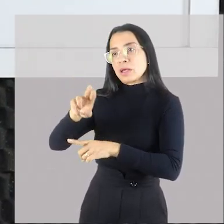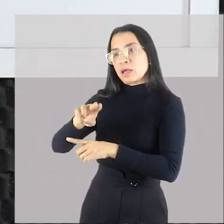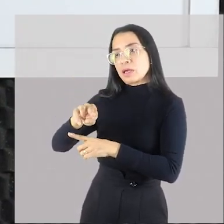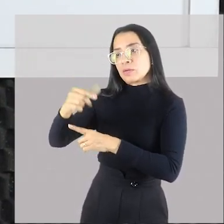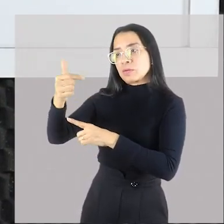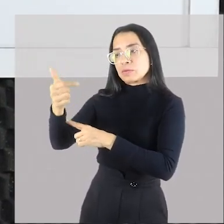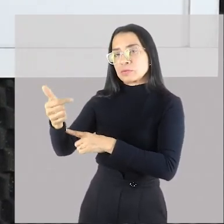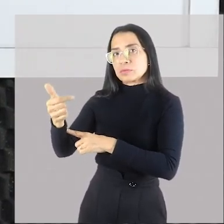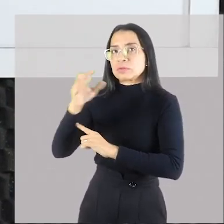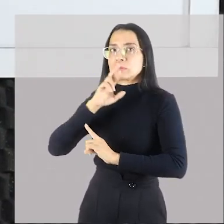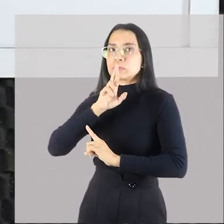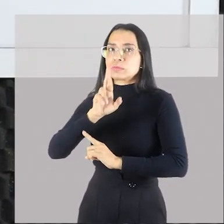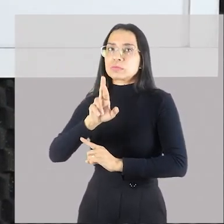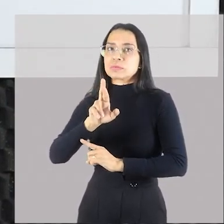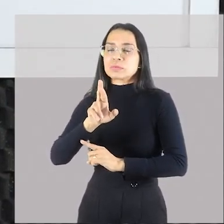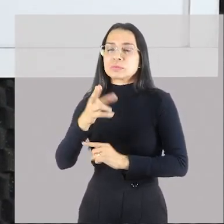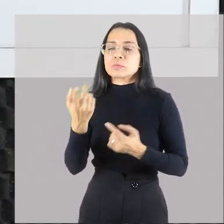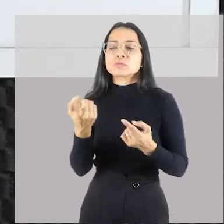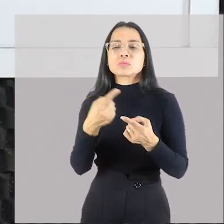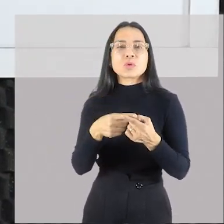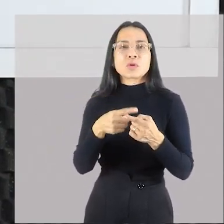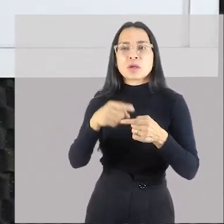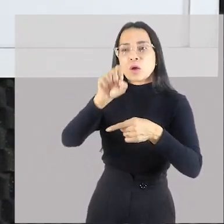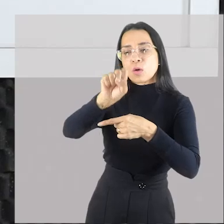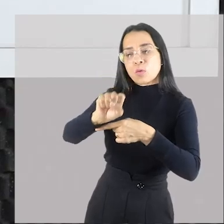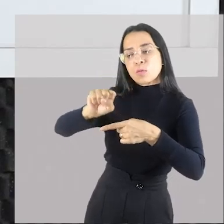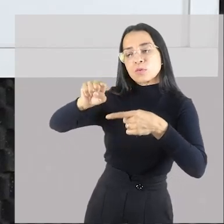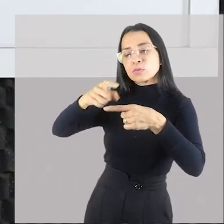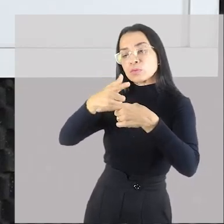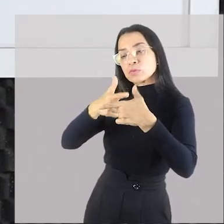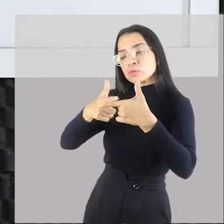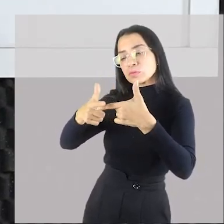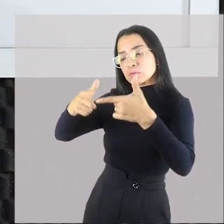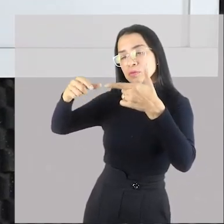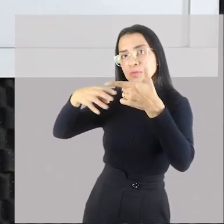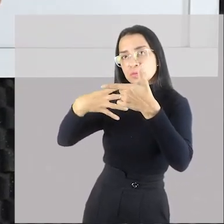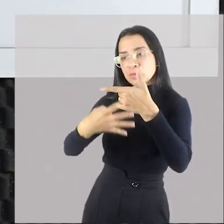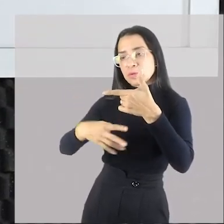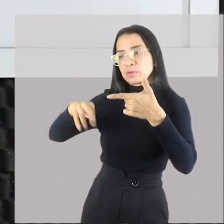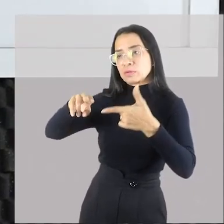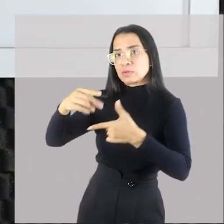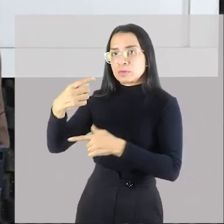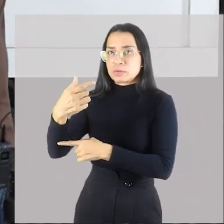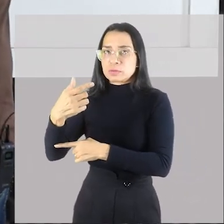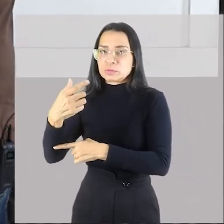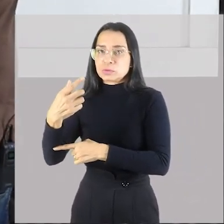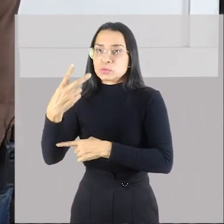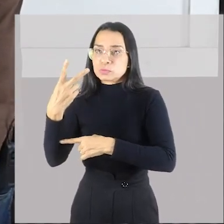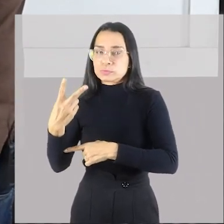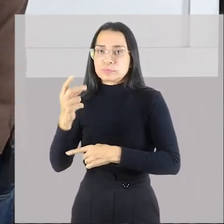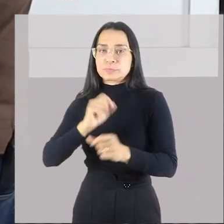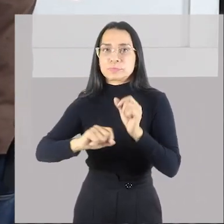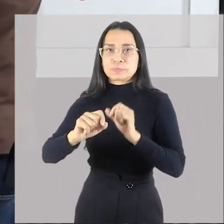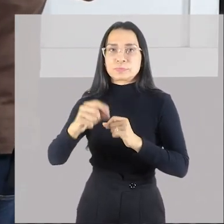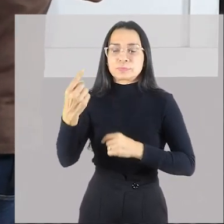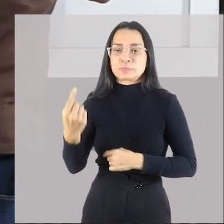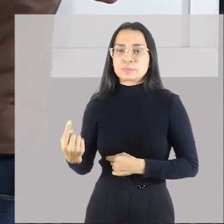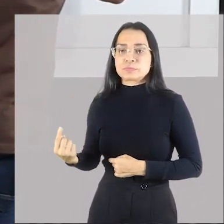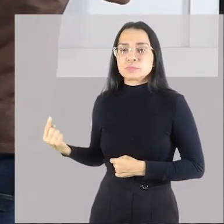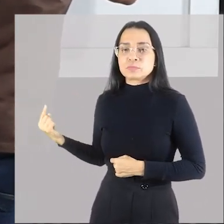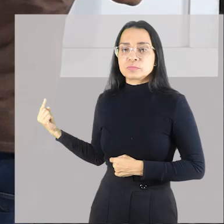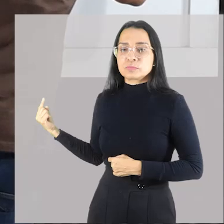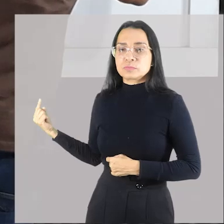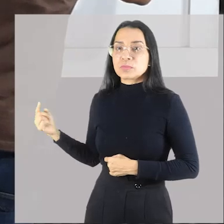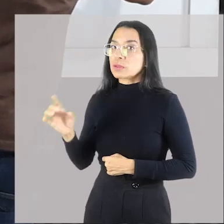da função é 2. Então, vamos fazer um pequeno esboço aqui. Só com o eixo x. Vou colocar aqui só